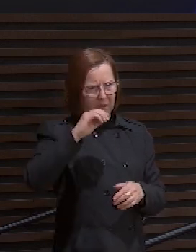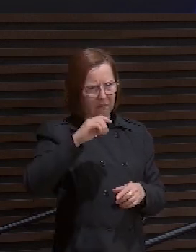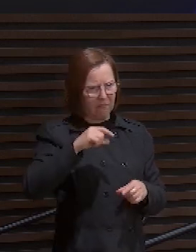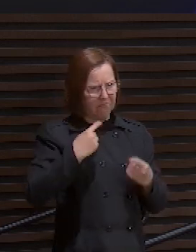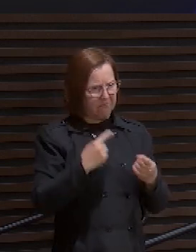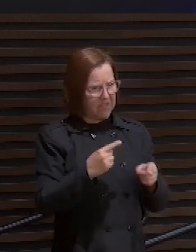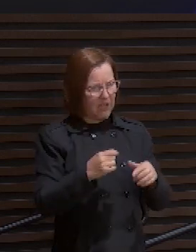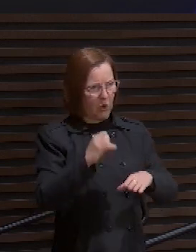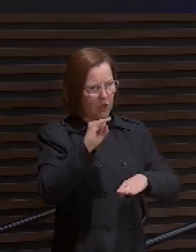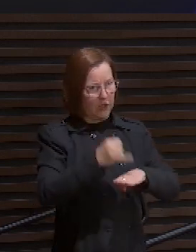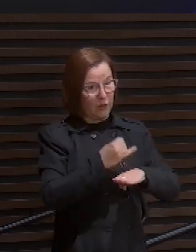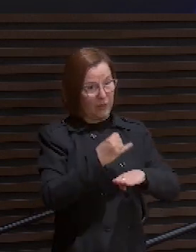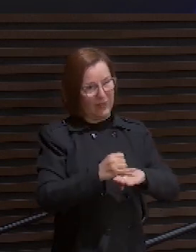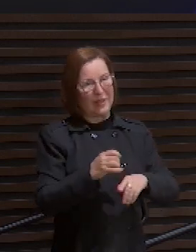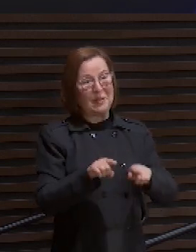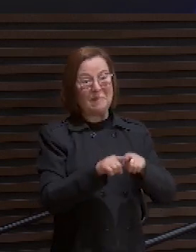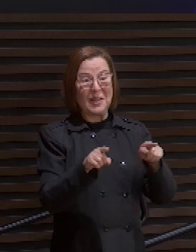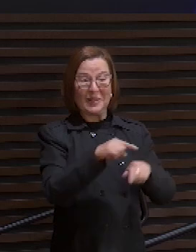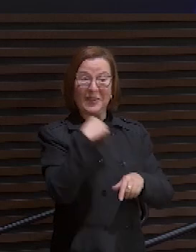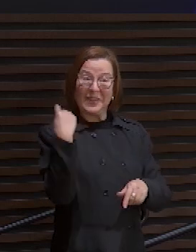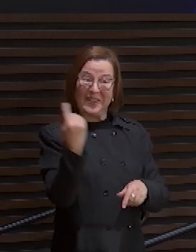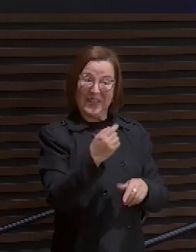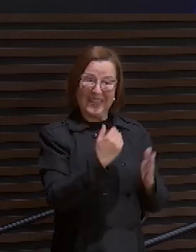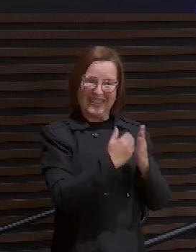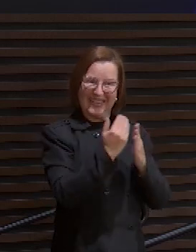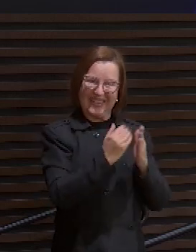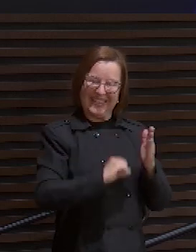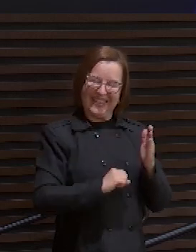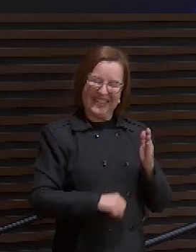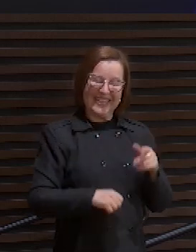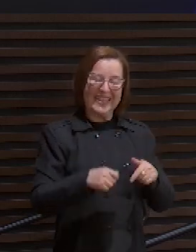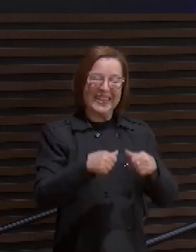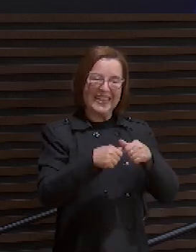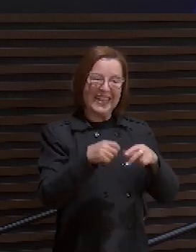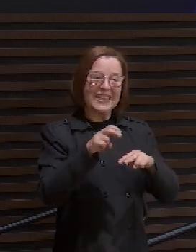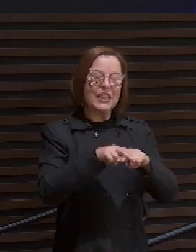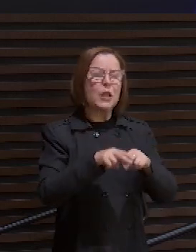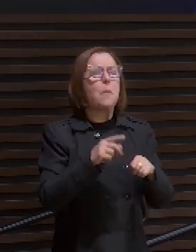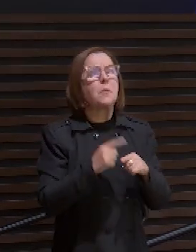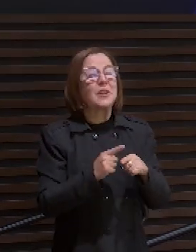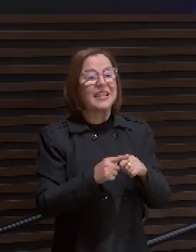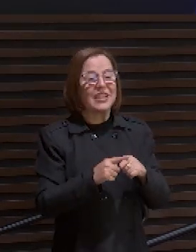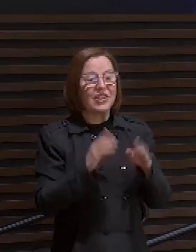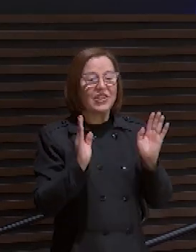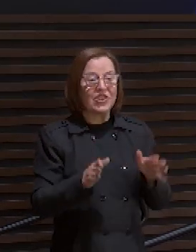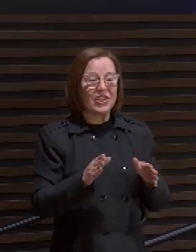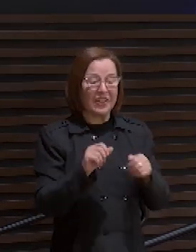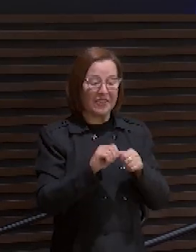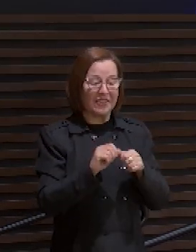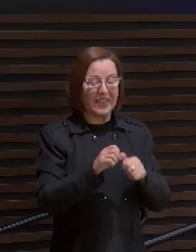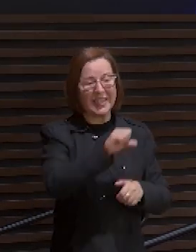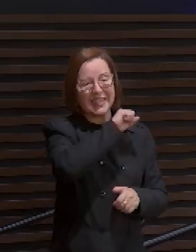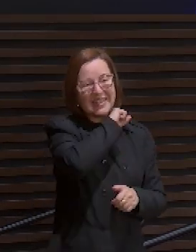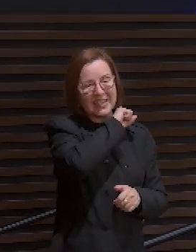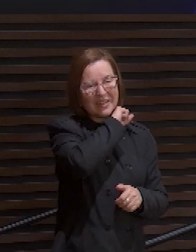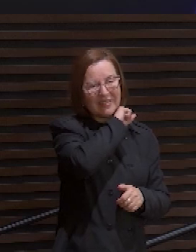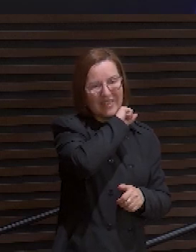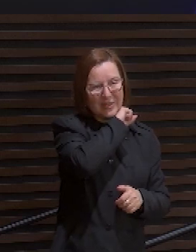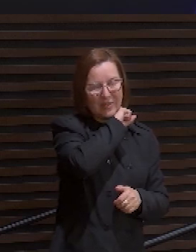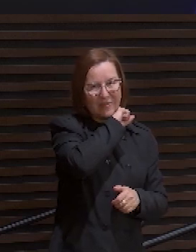Mas o nosso sumo sacerdote está sentado. Por quê? Porque ele realizou um sacrifício